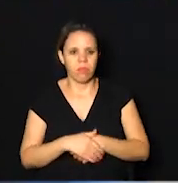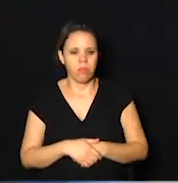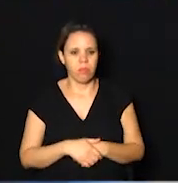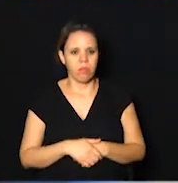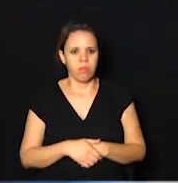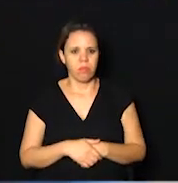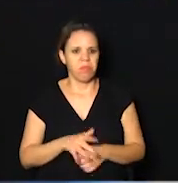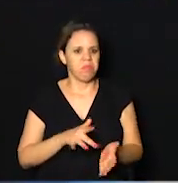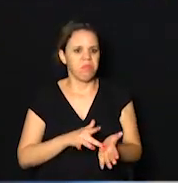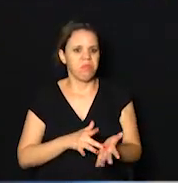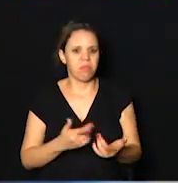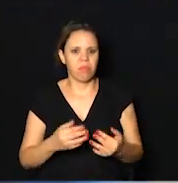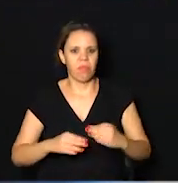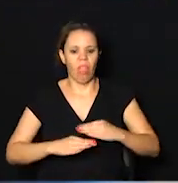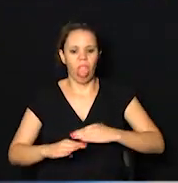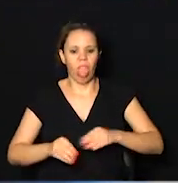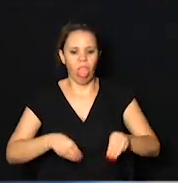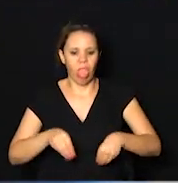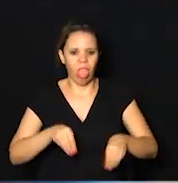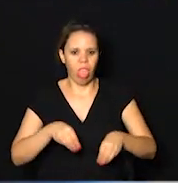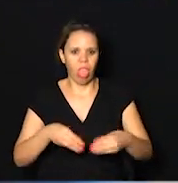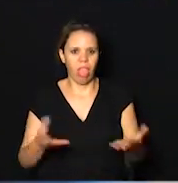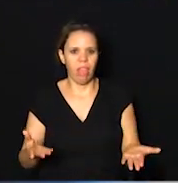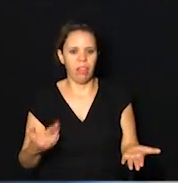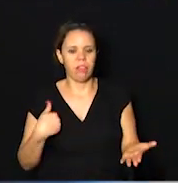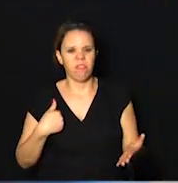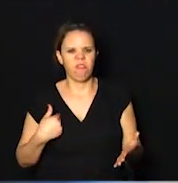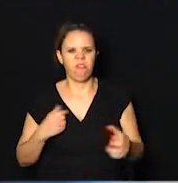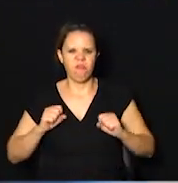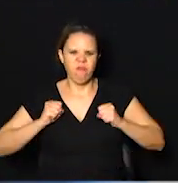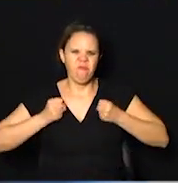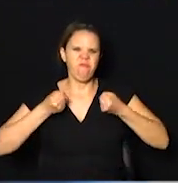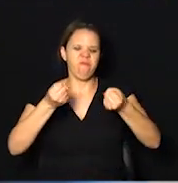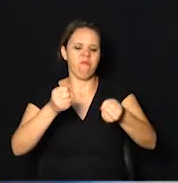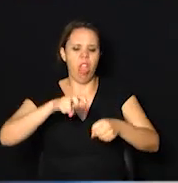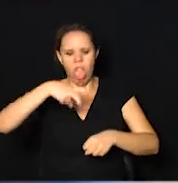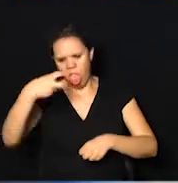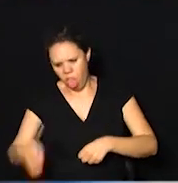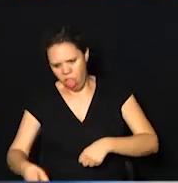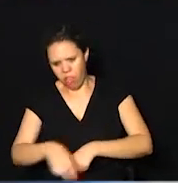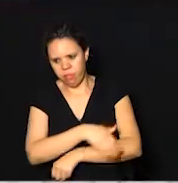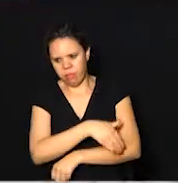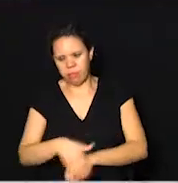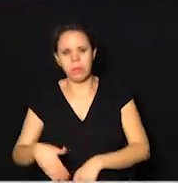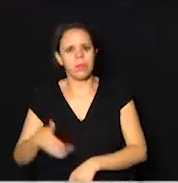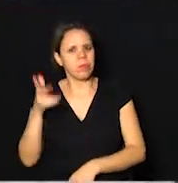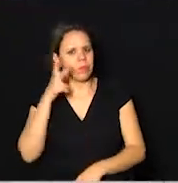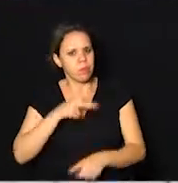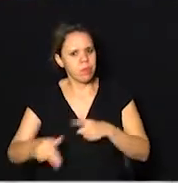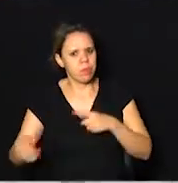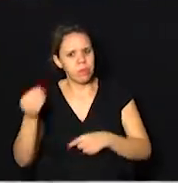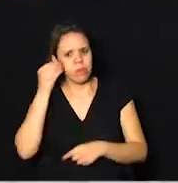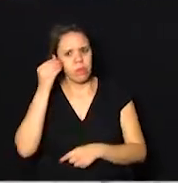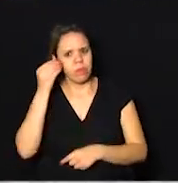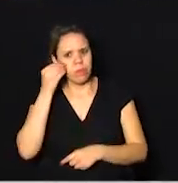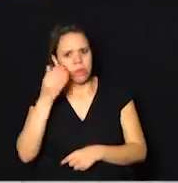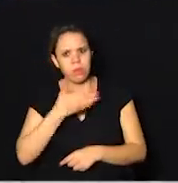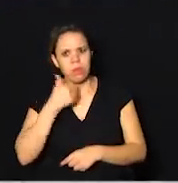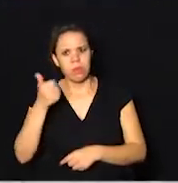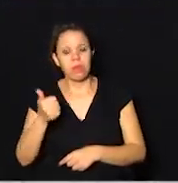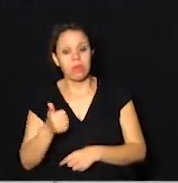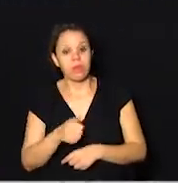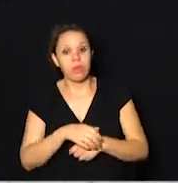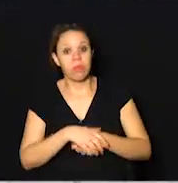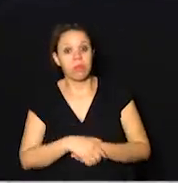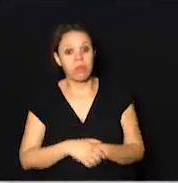e o que eu finjo que é uma pizza de borracha então eu dou o máximo de mim nem que eu cai ali no meio da rua mas eu sempre tento dar o máximo de